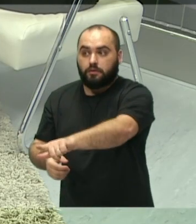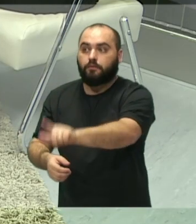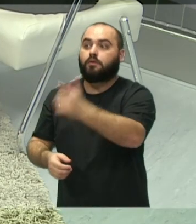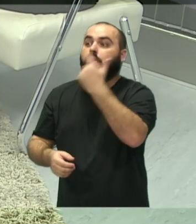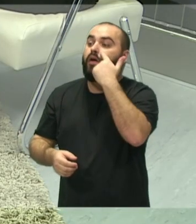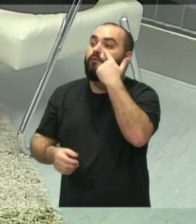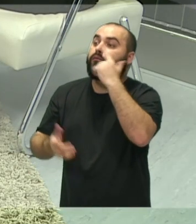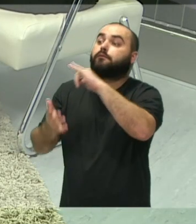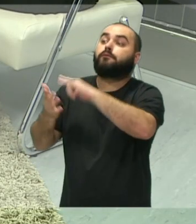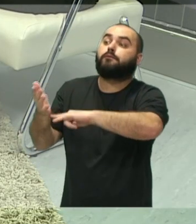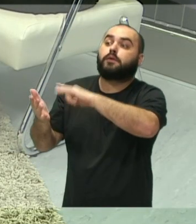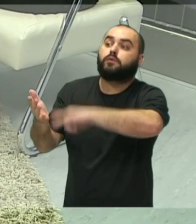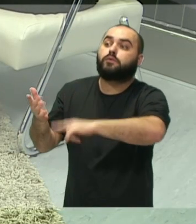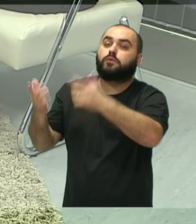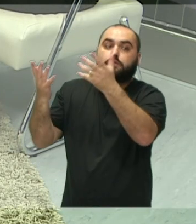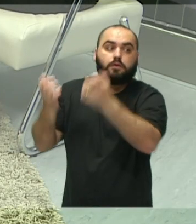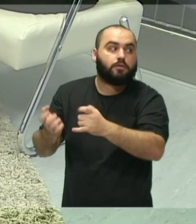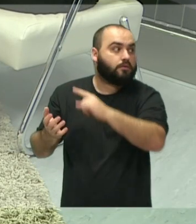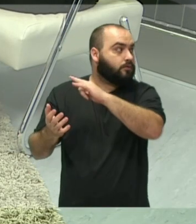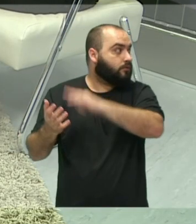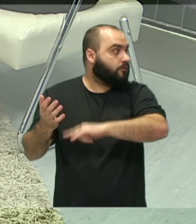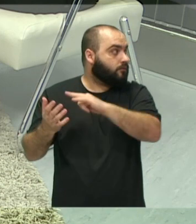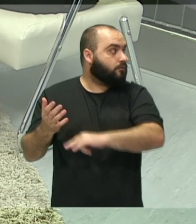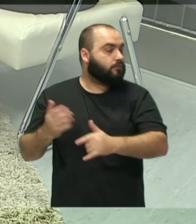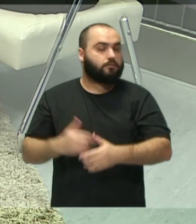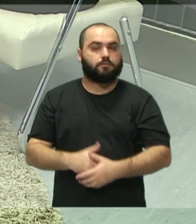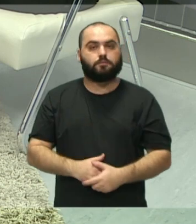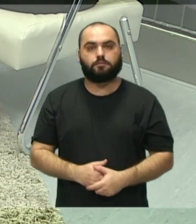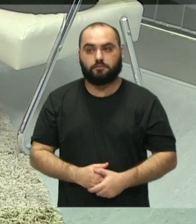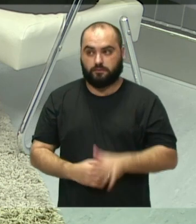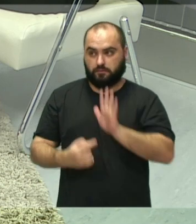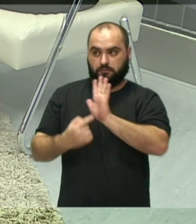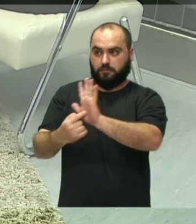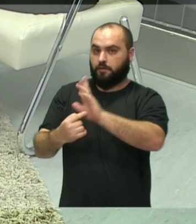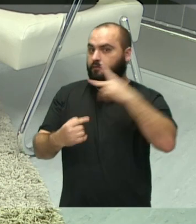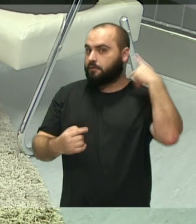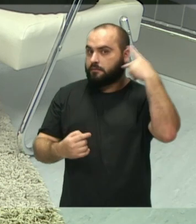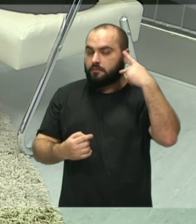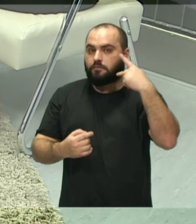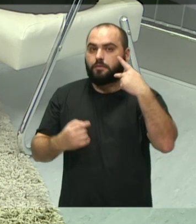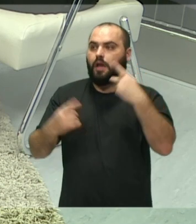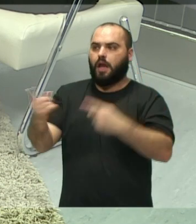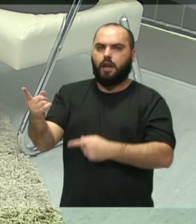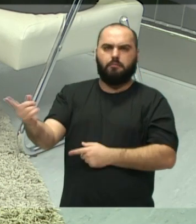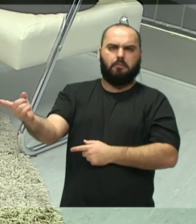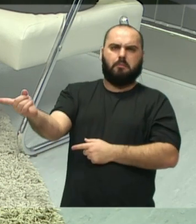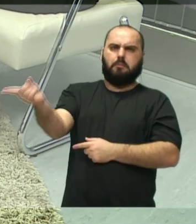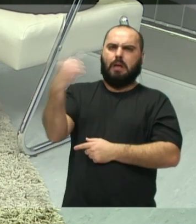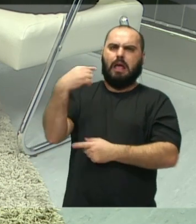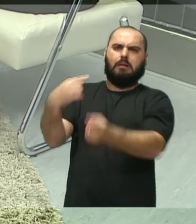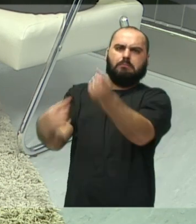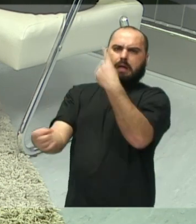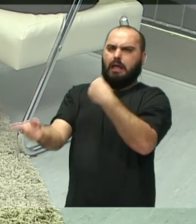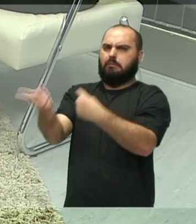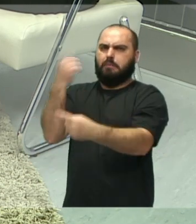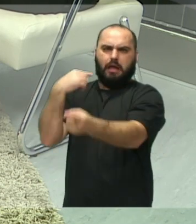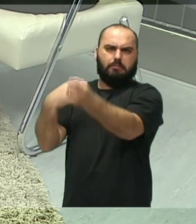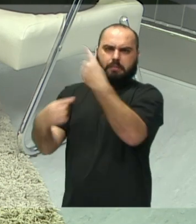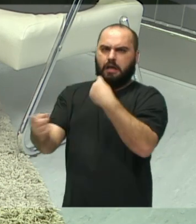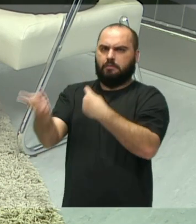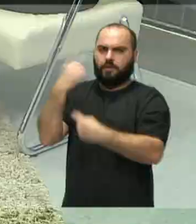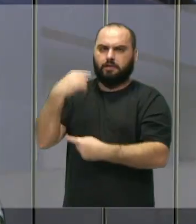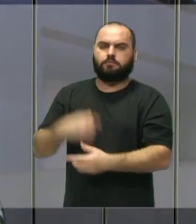licença agora disso aqui. E eu não me apresentei como vereadora ainda. Ele me xingou mais ainda, daí na mesma hora eu peguei meu telefone, liguei